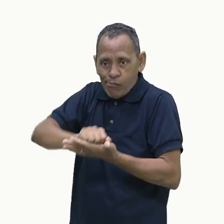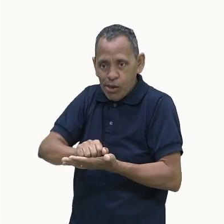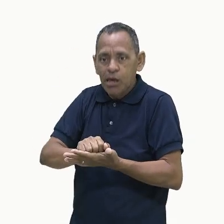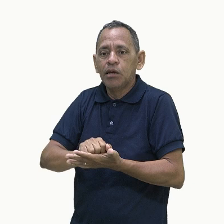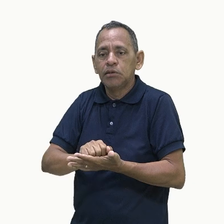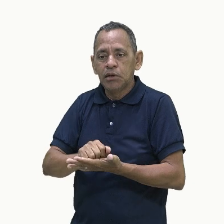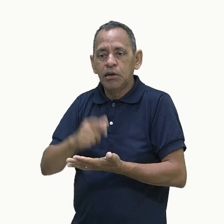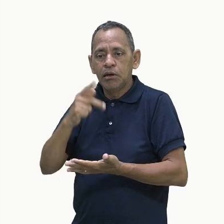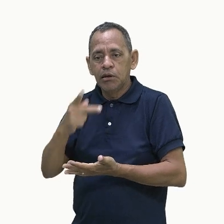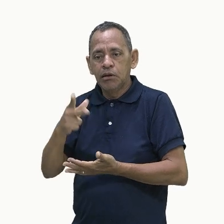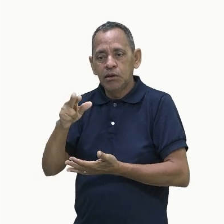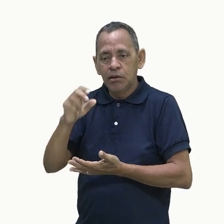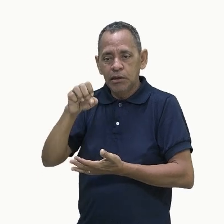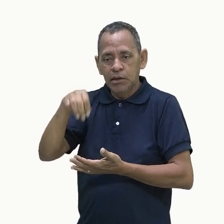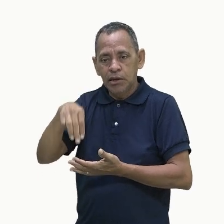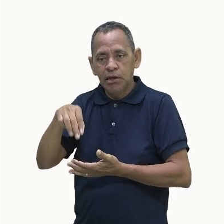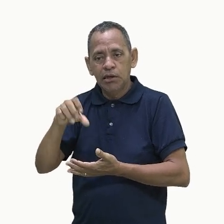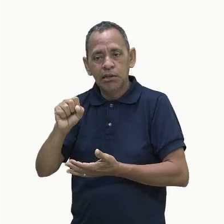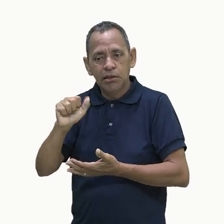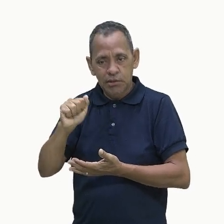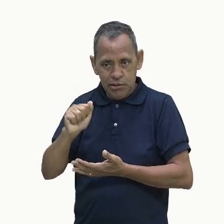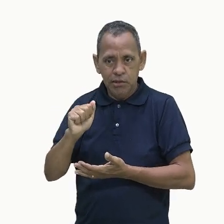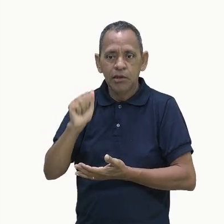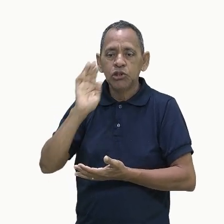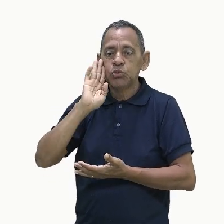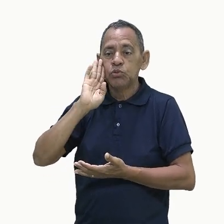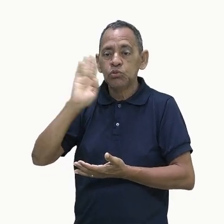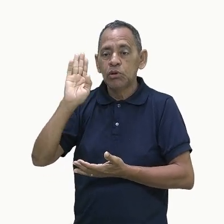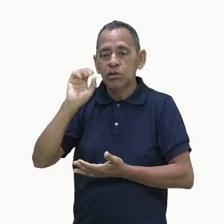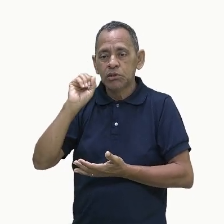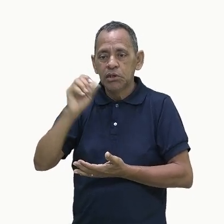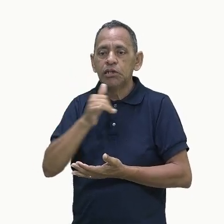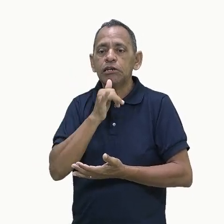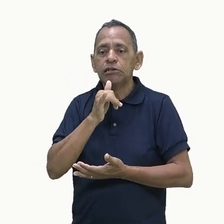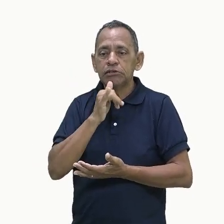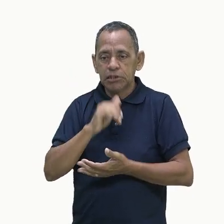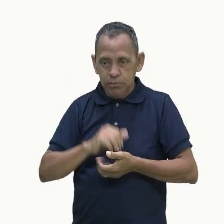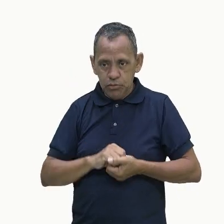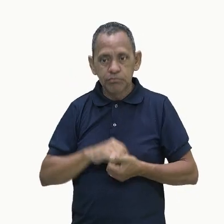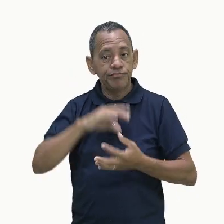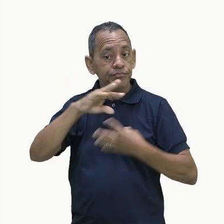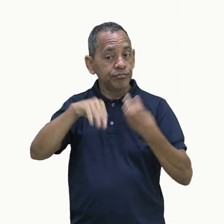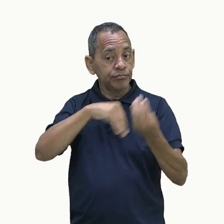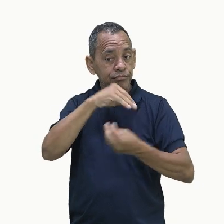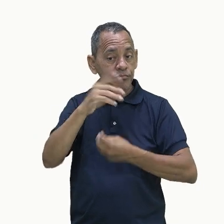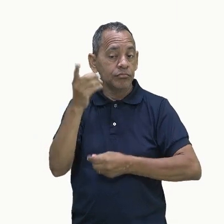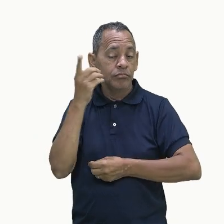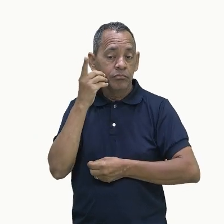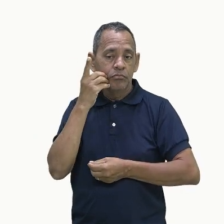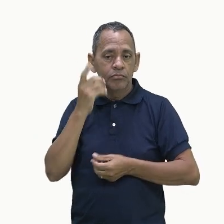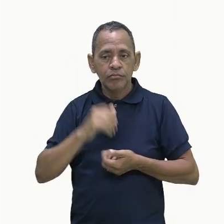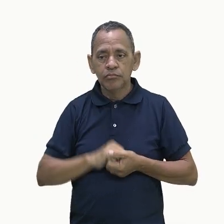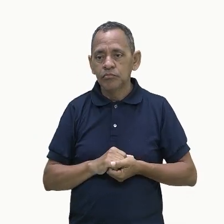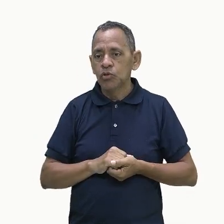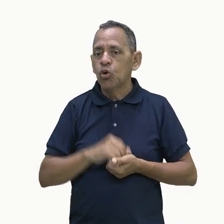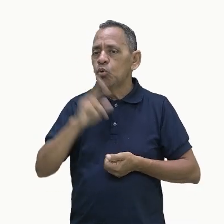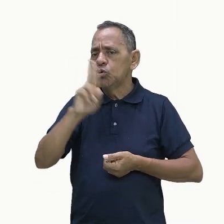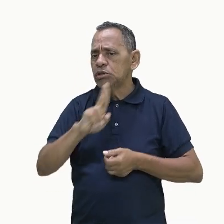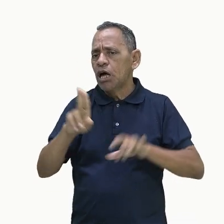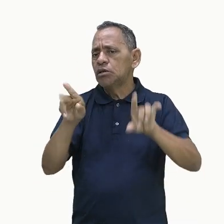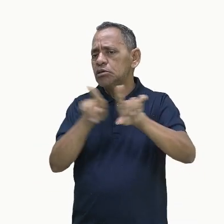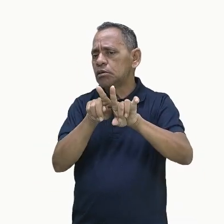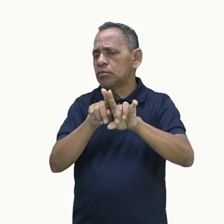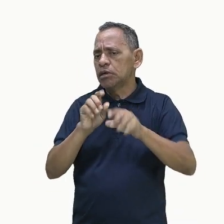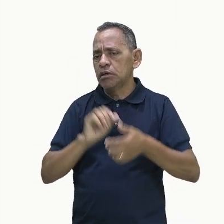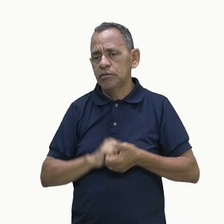Vejam aí como nós temos principais exemplos aí envolvidos no cotidiano. Aí, com base